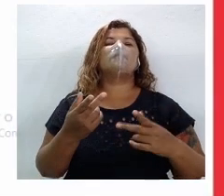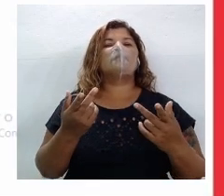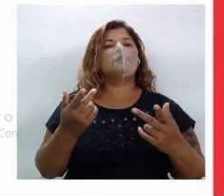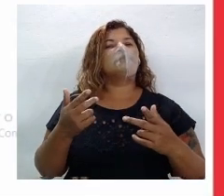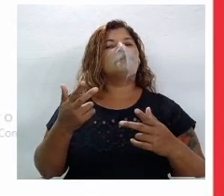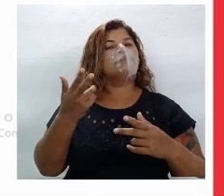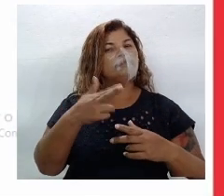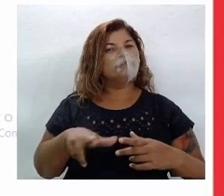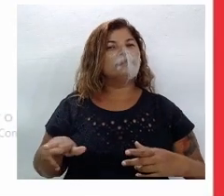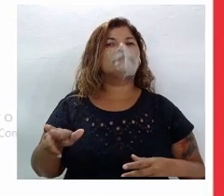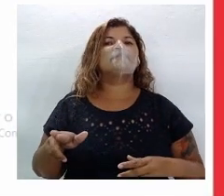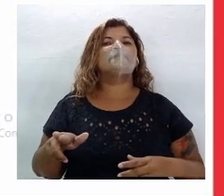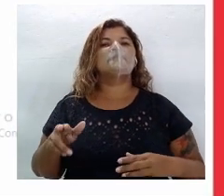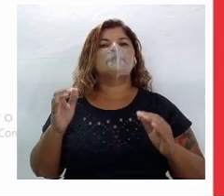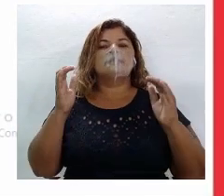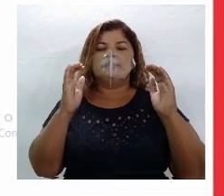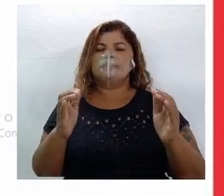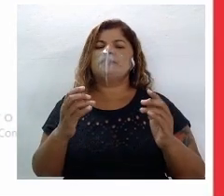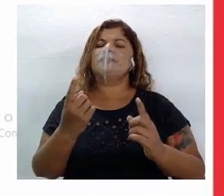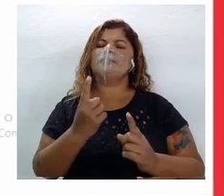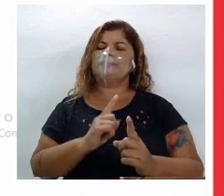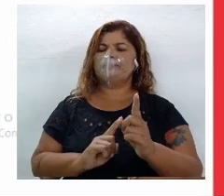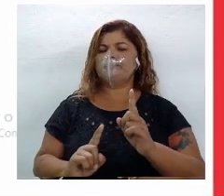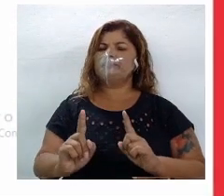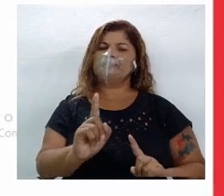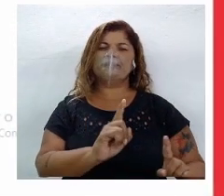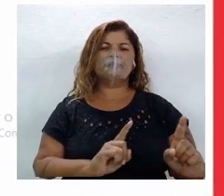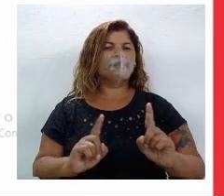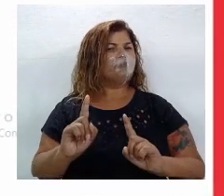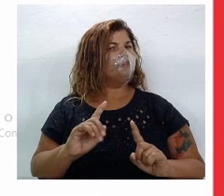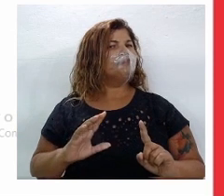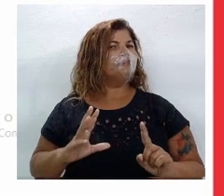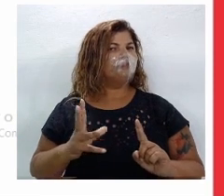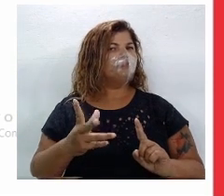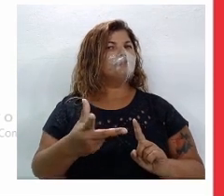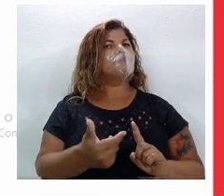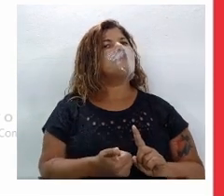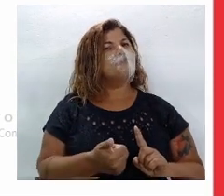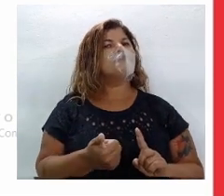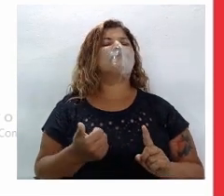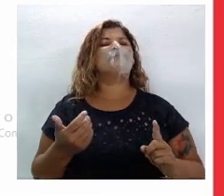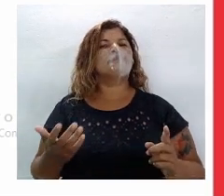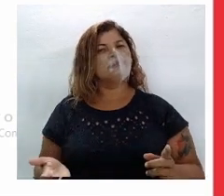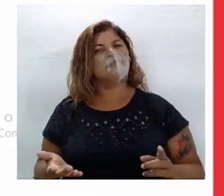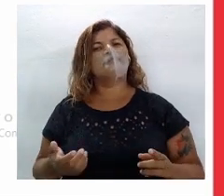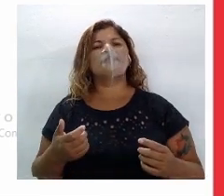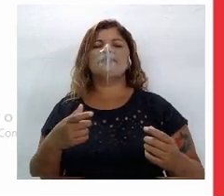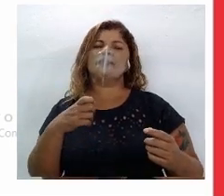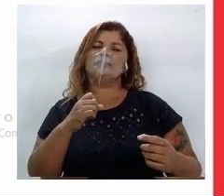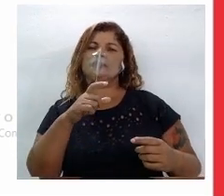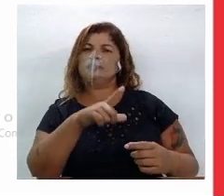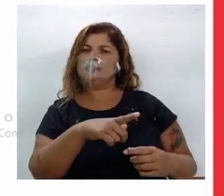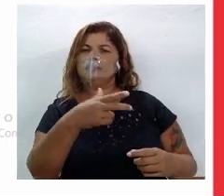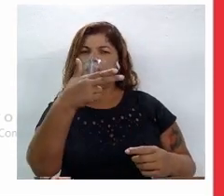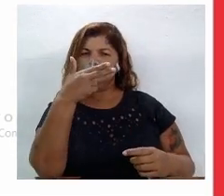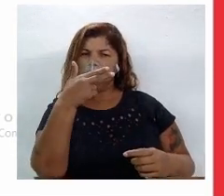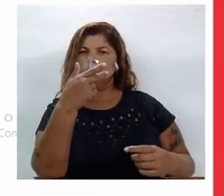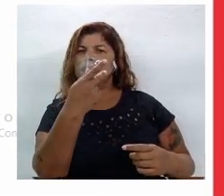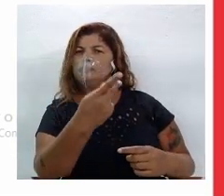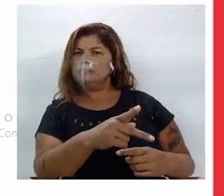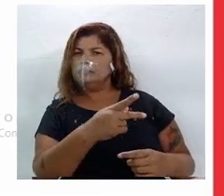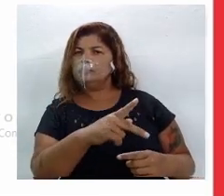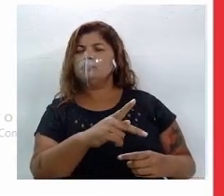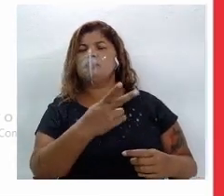tradições. Lembrem-se que eu tenho que respeitar o outro, o meu amigo, o meu colega, o meu parente, o meu vizinho, que ele tem uma crença,